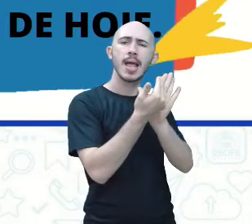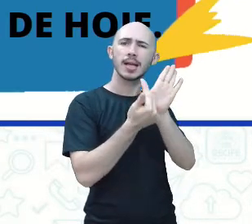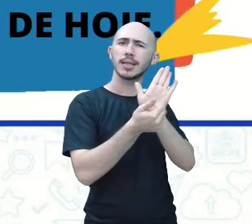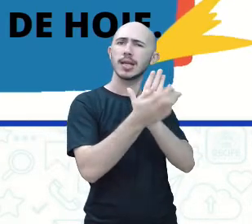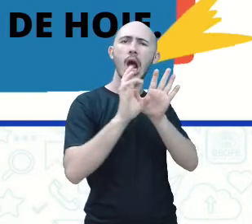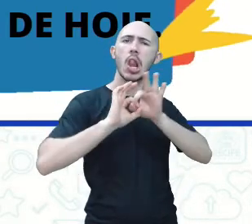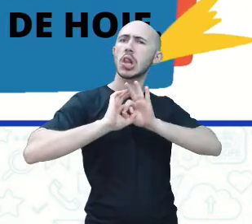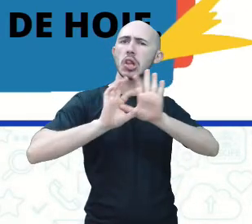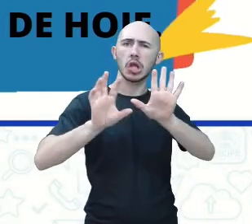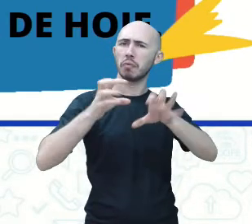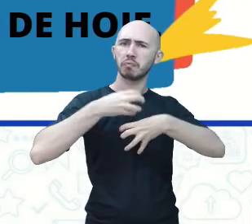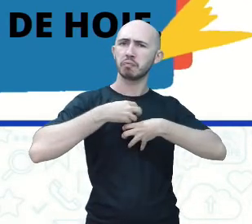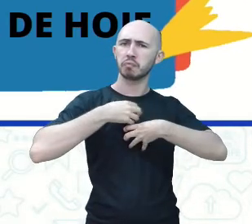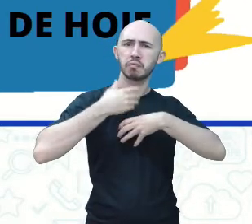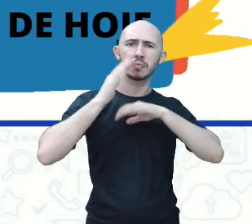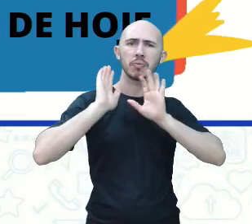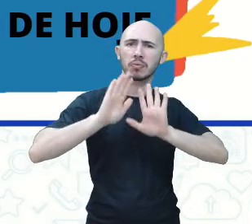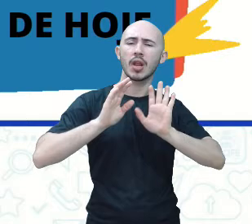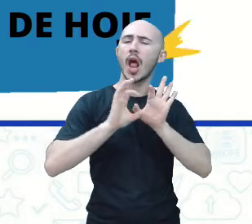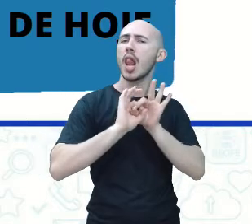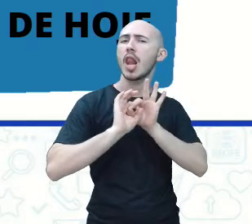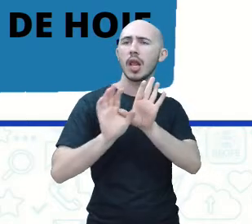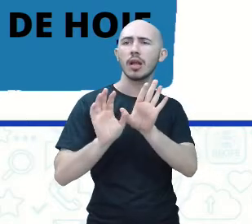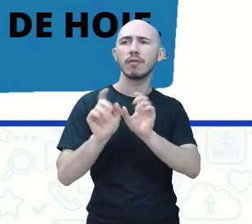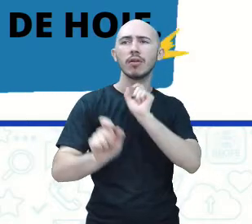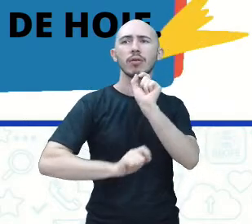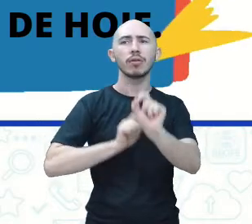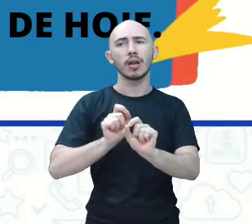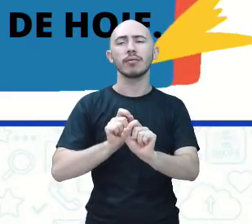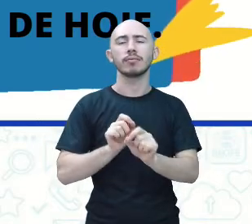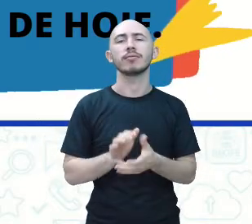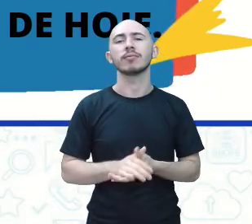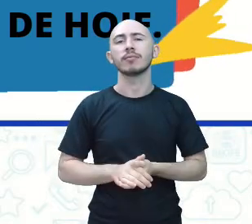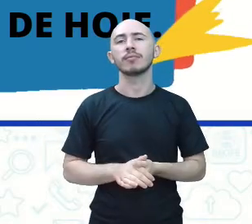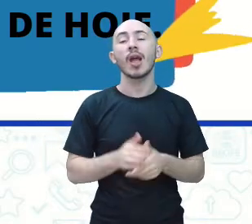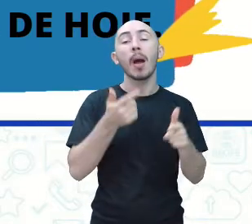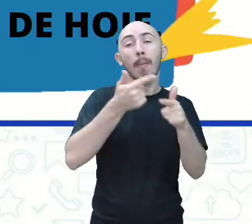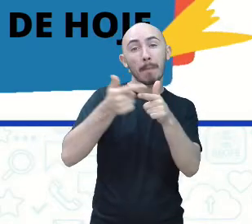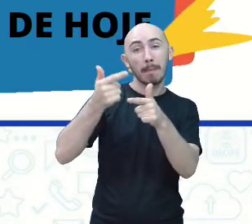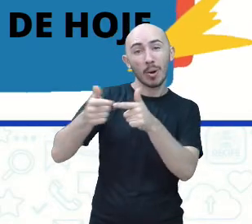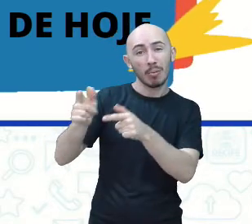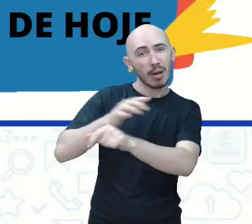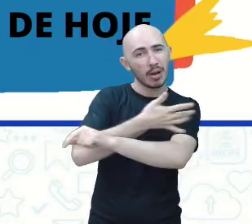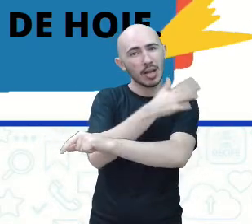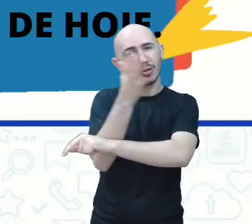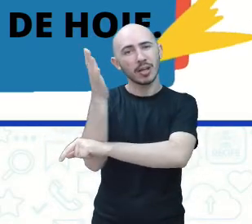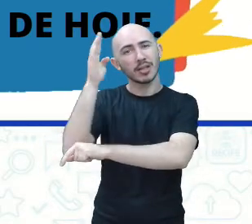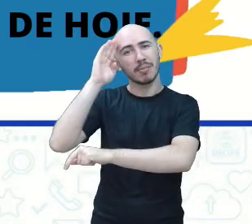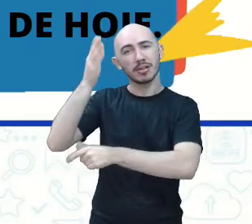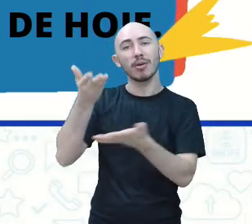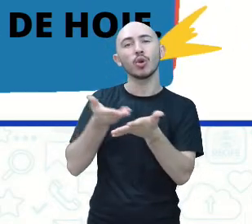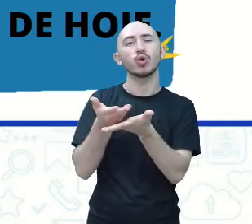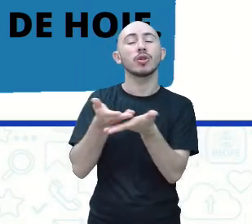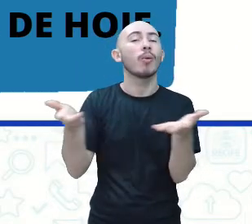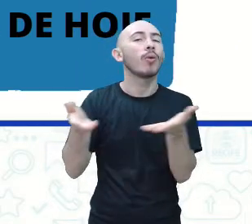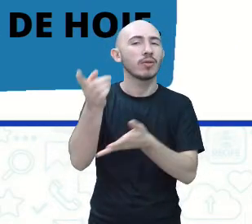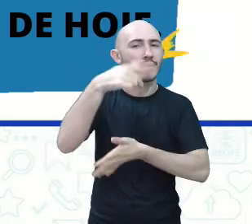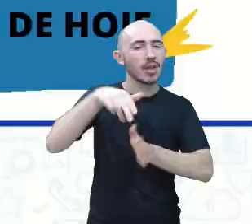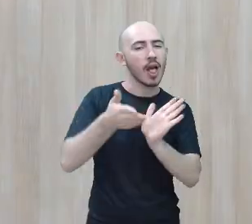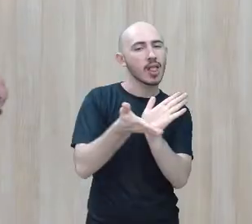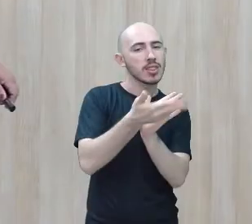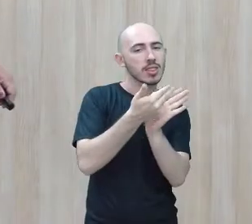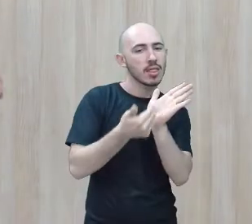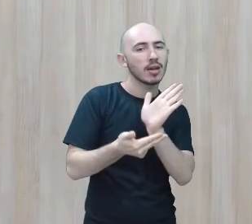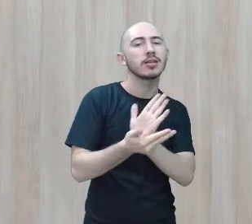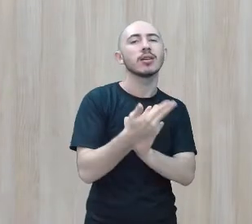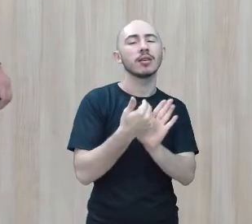de vocês, do seu jeitinho, o quê? Os principais problemas ambientais estudados na aula de hoje. Eu gostaria